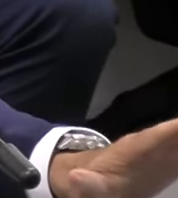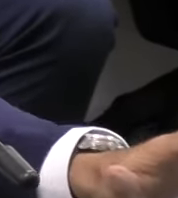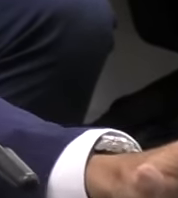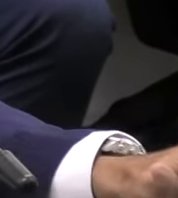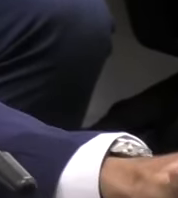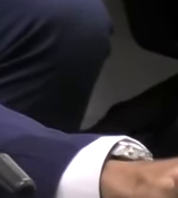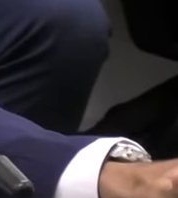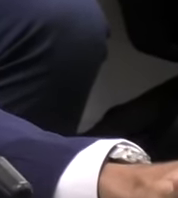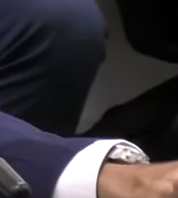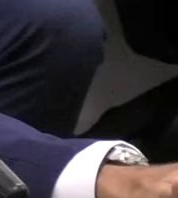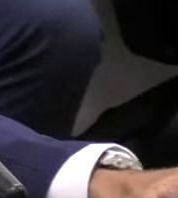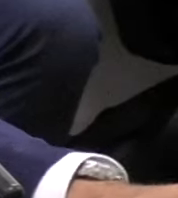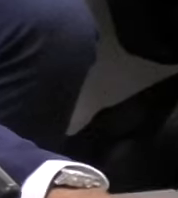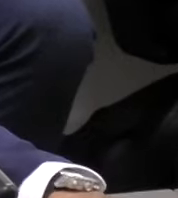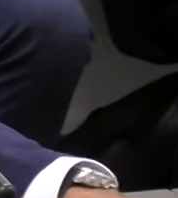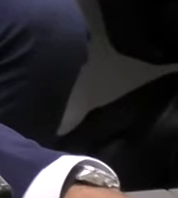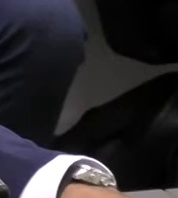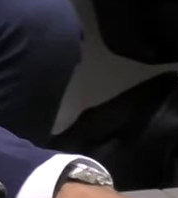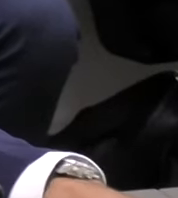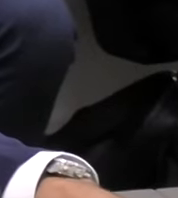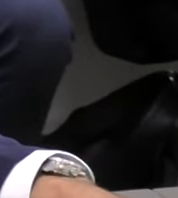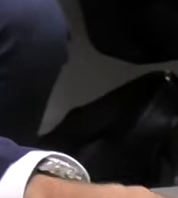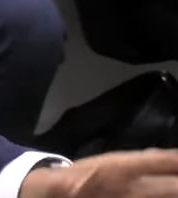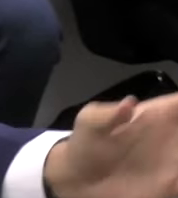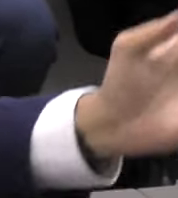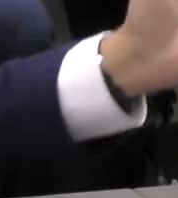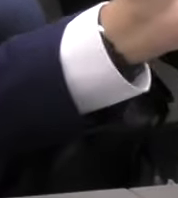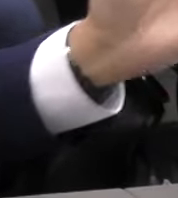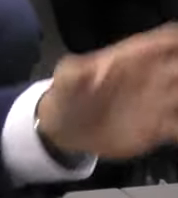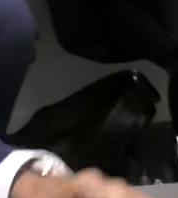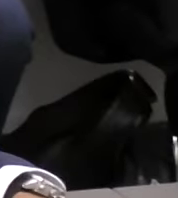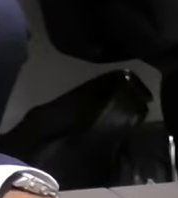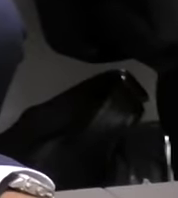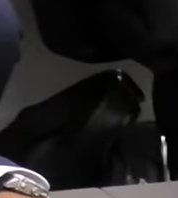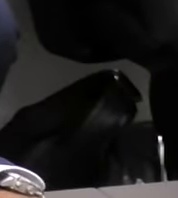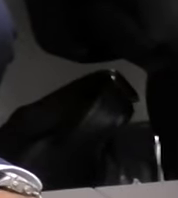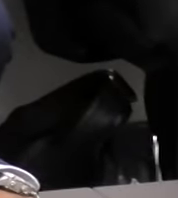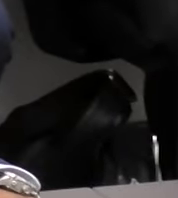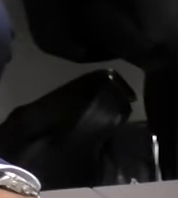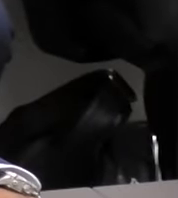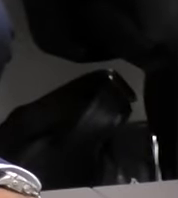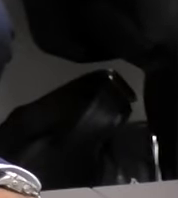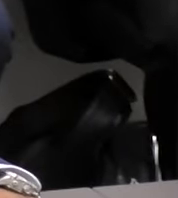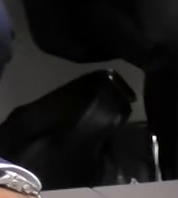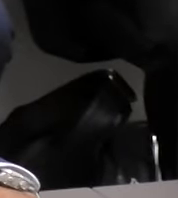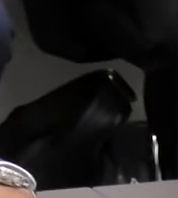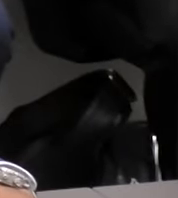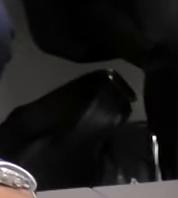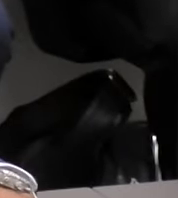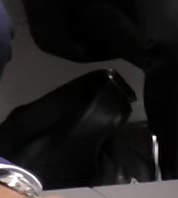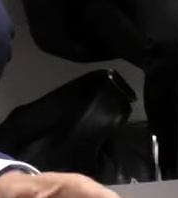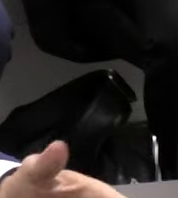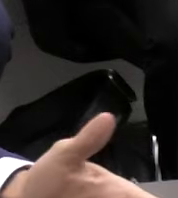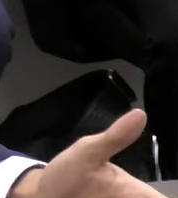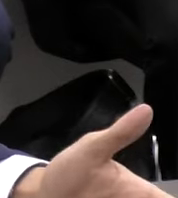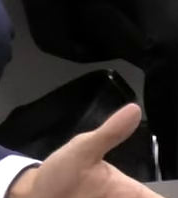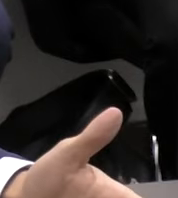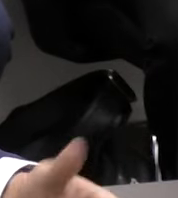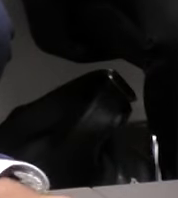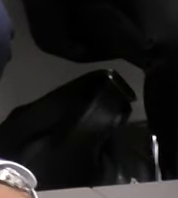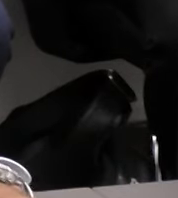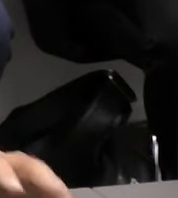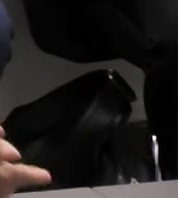não precisaríamos estar aqui eu acho que isso é óbvio né Eh Como disse o deputado Márcio muitas vezes falar o Óbvio é importante outra coisa que é